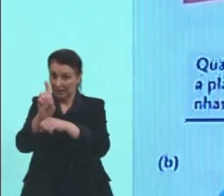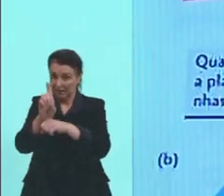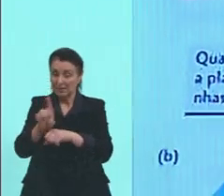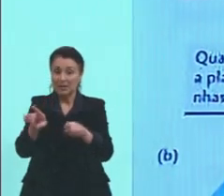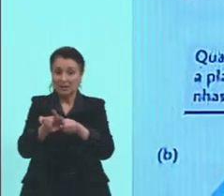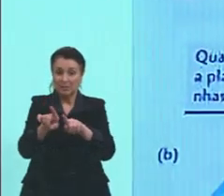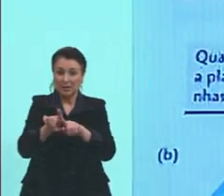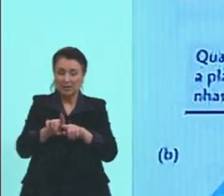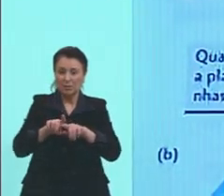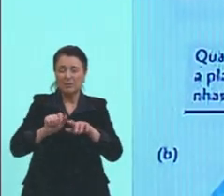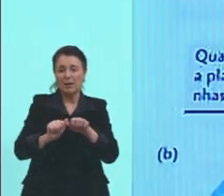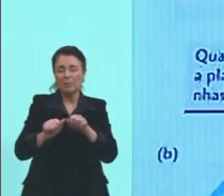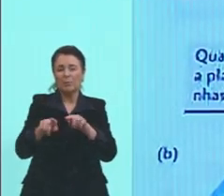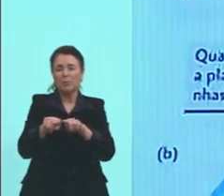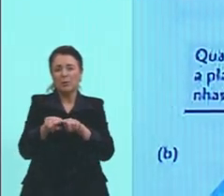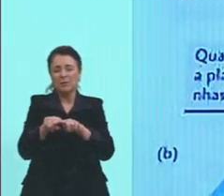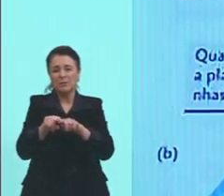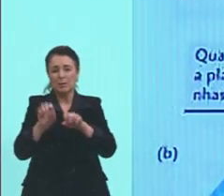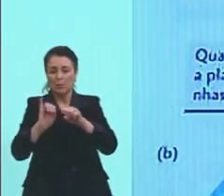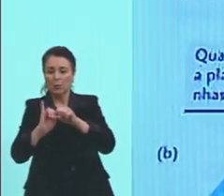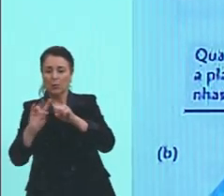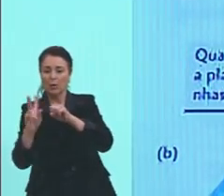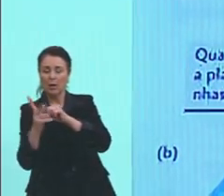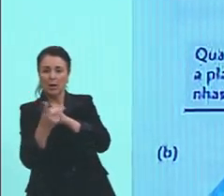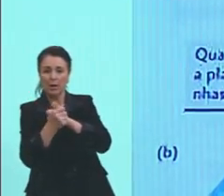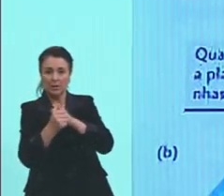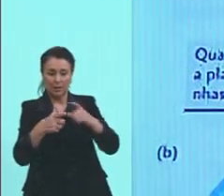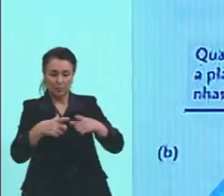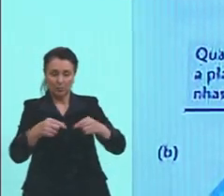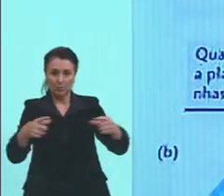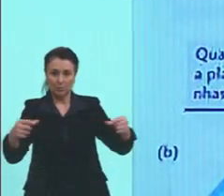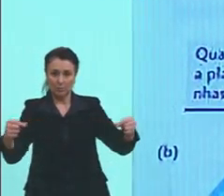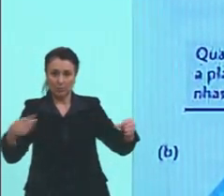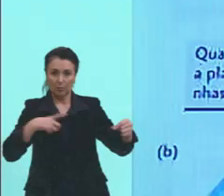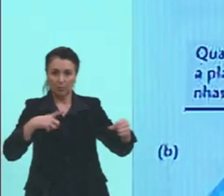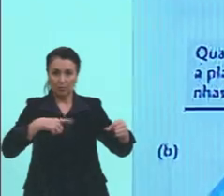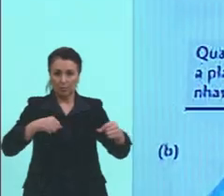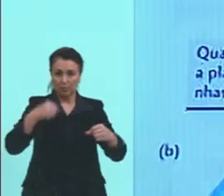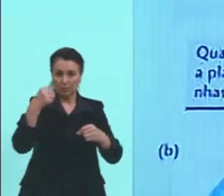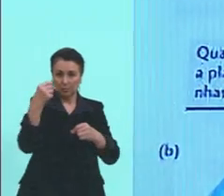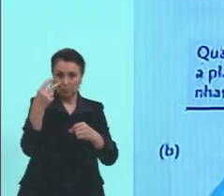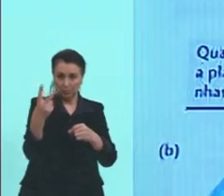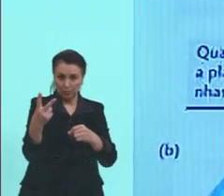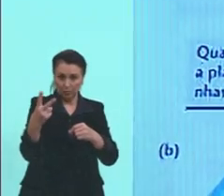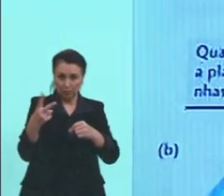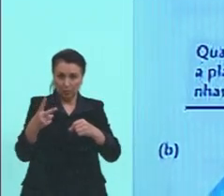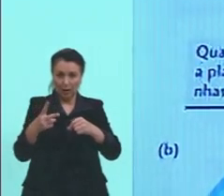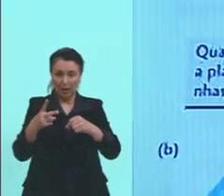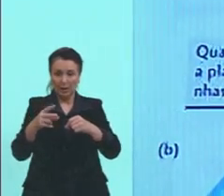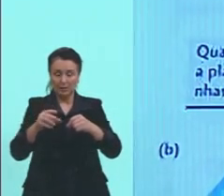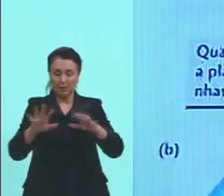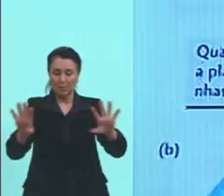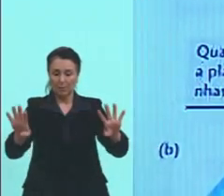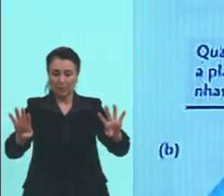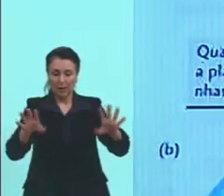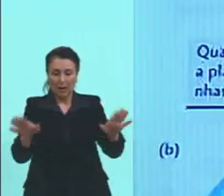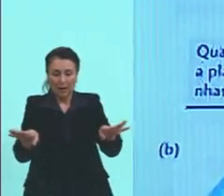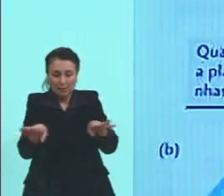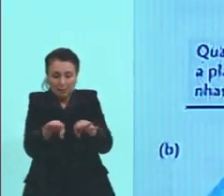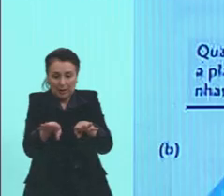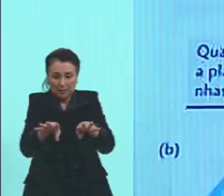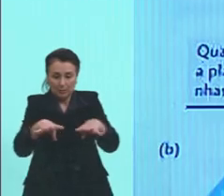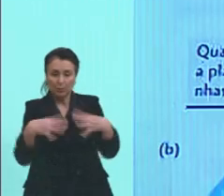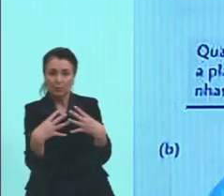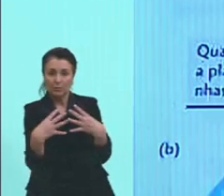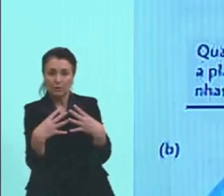só as Ilhas japonesas o arco de ilha japonês ele é formado por duas placas convergentes né uma um pouco